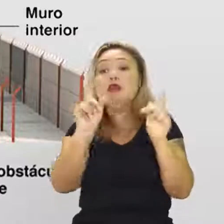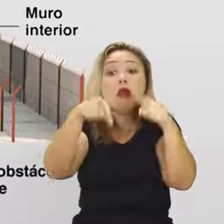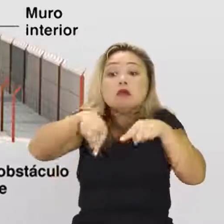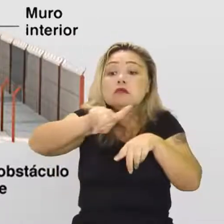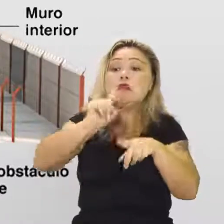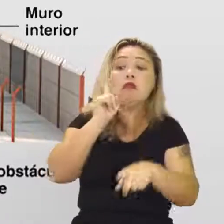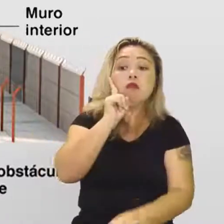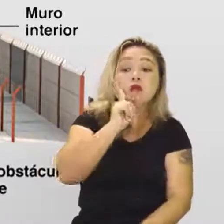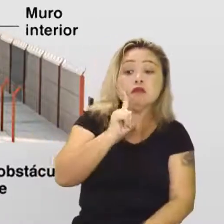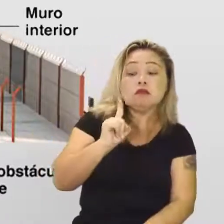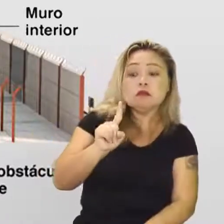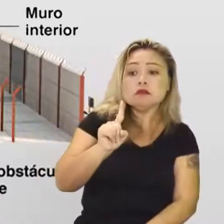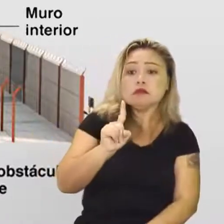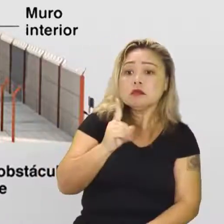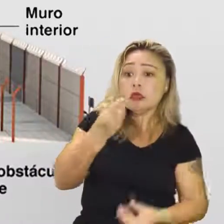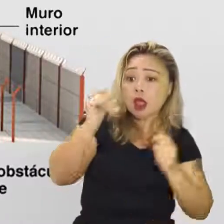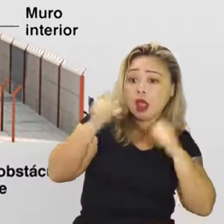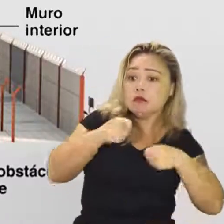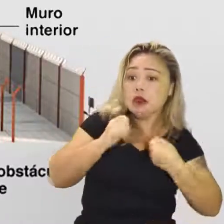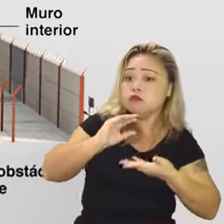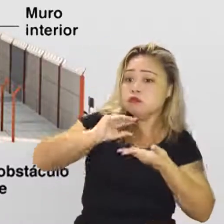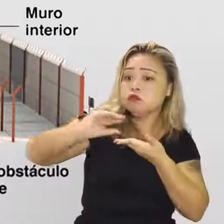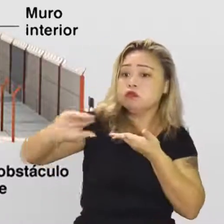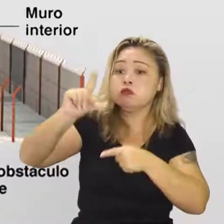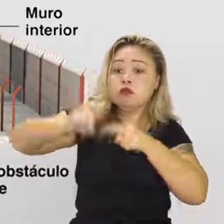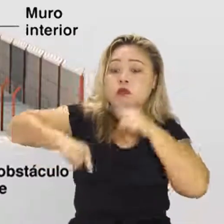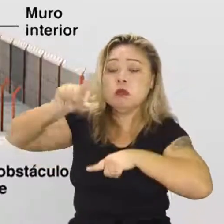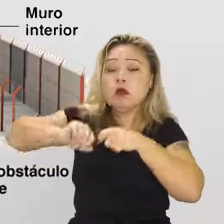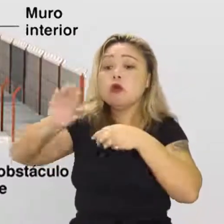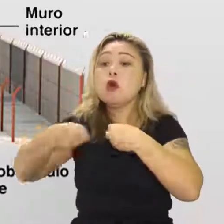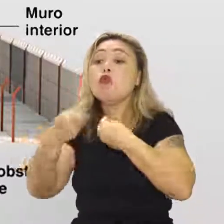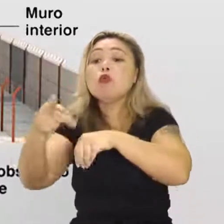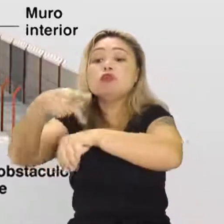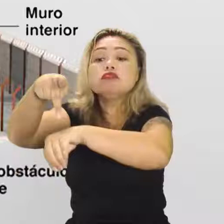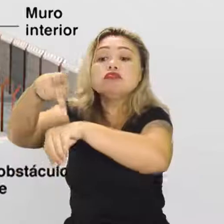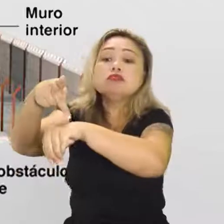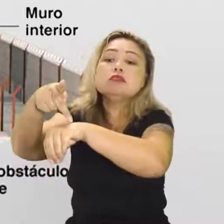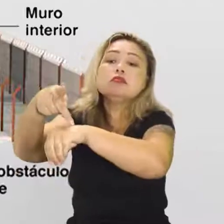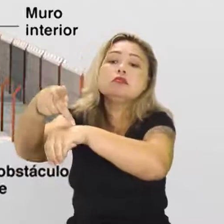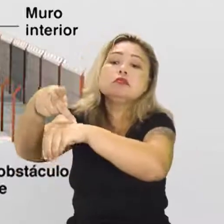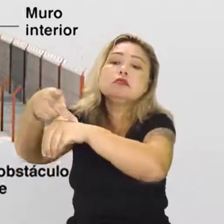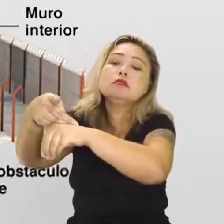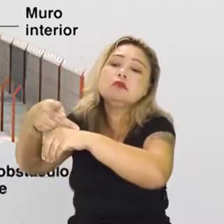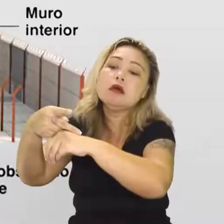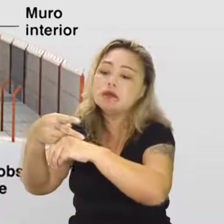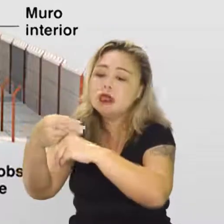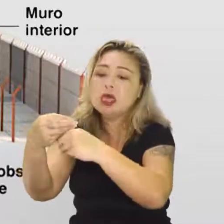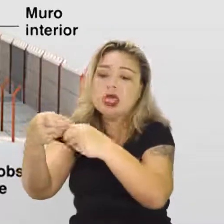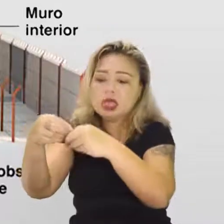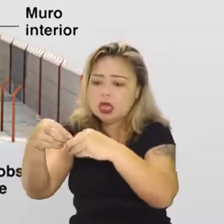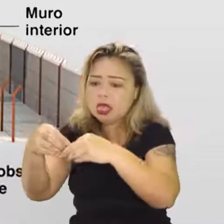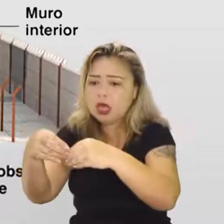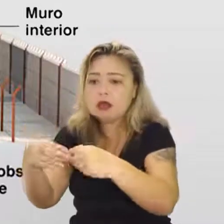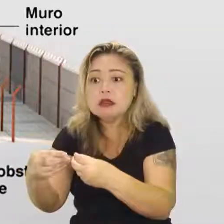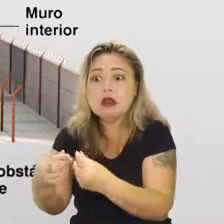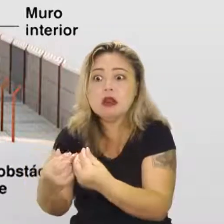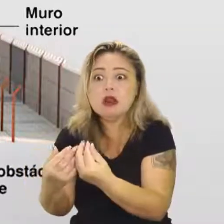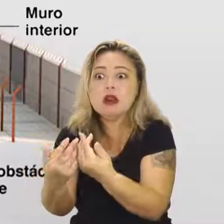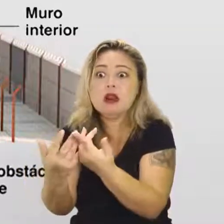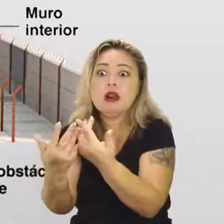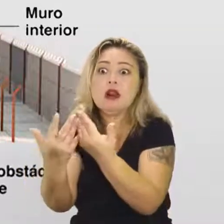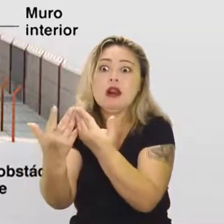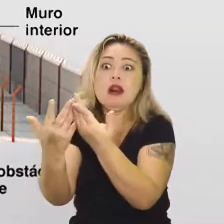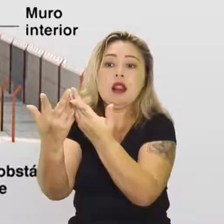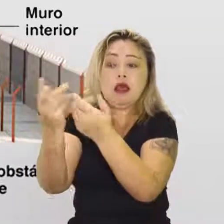pode fornecer matéria-prima e produto para os outros países que estão em reconstrução após a guerra.